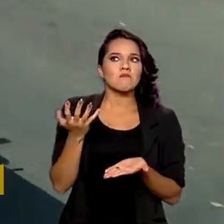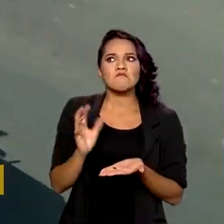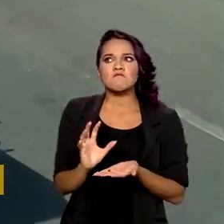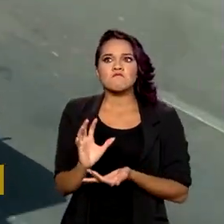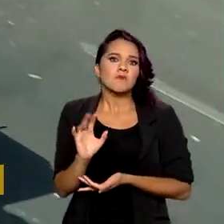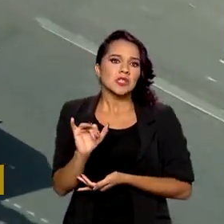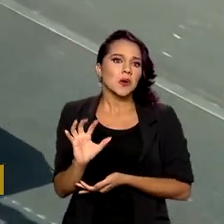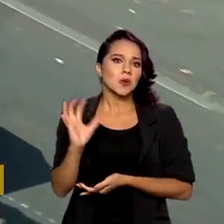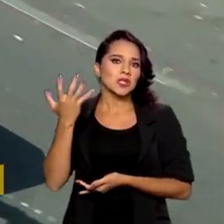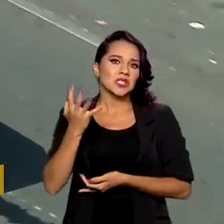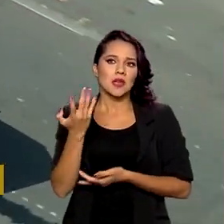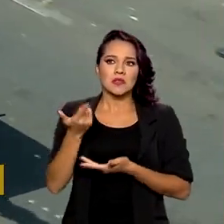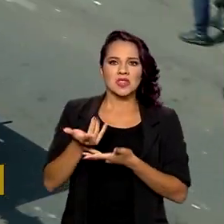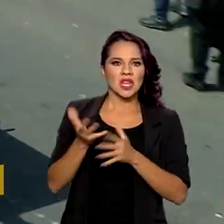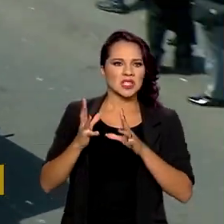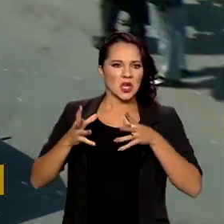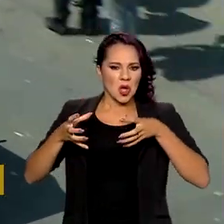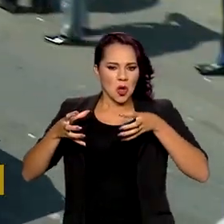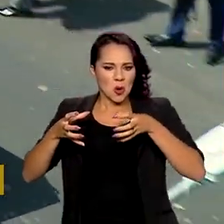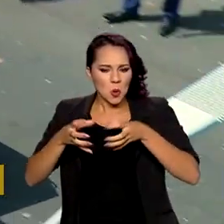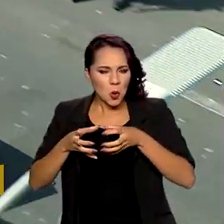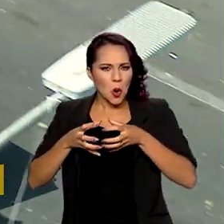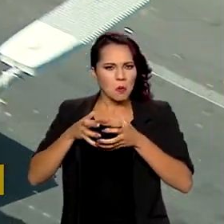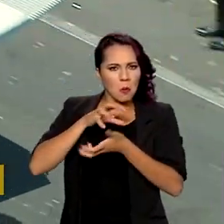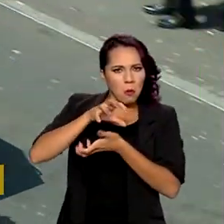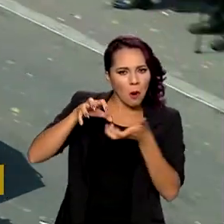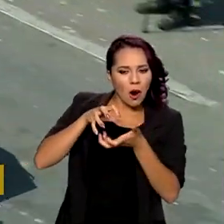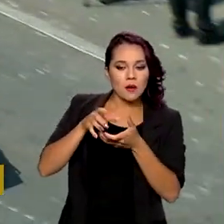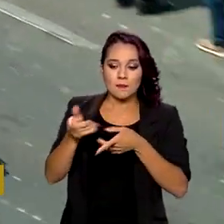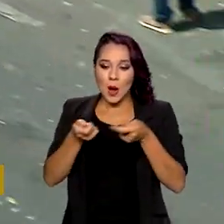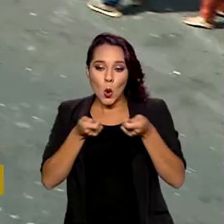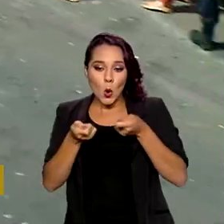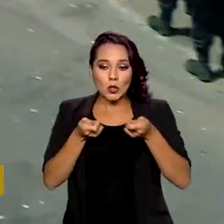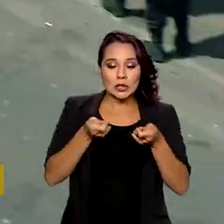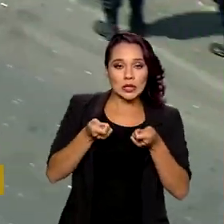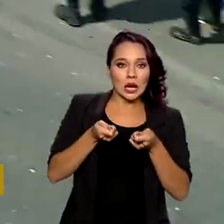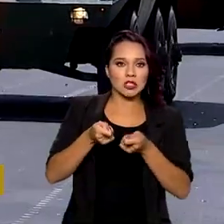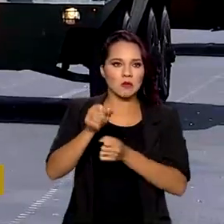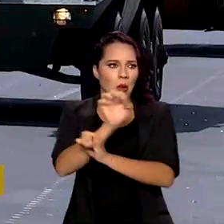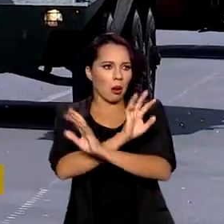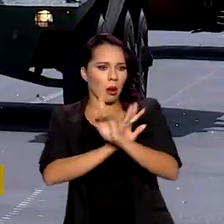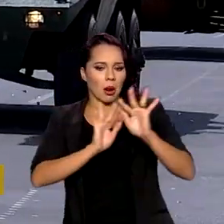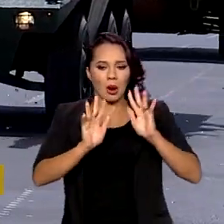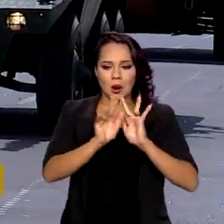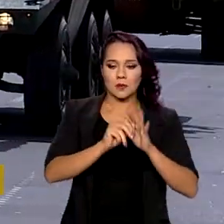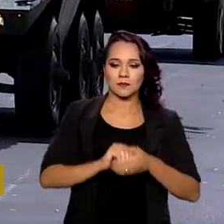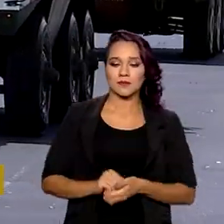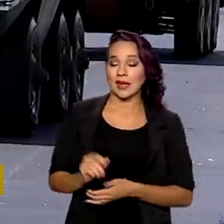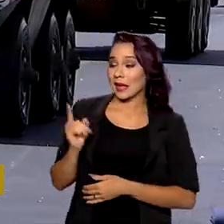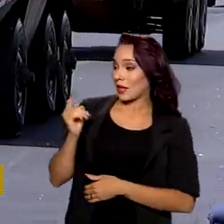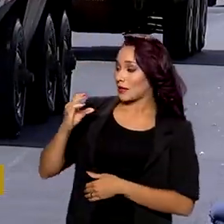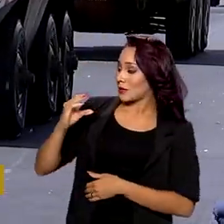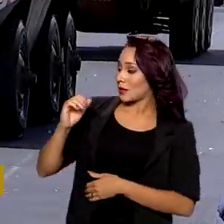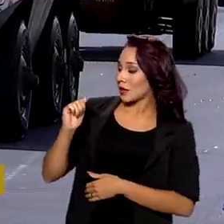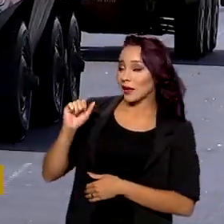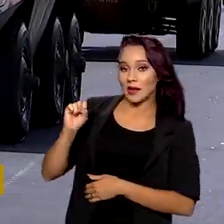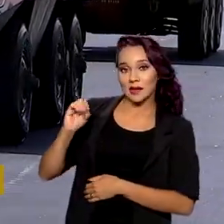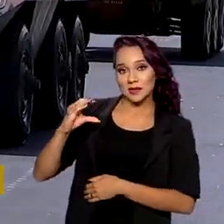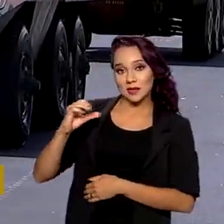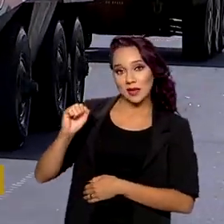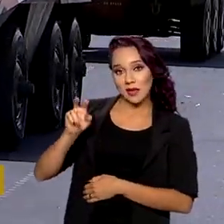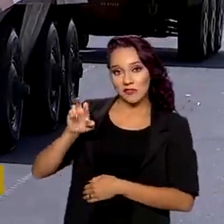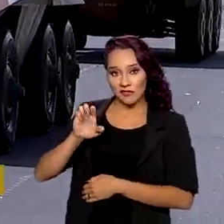ocasiões que vai se enfrentar uma turba, né? Para realizar controle de distúrbio civil. Aí é o nosso Cascavel, né? do